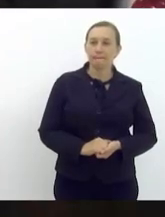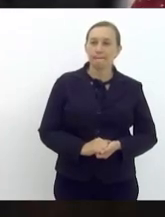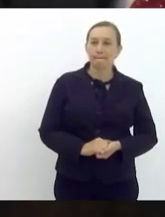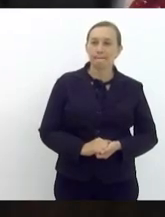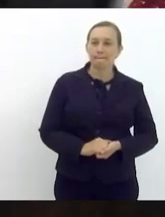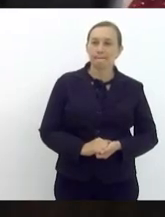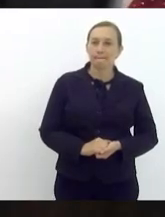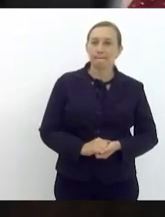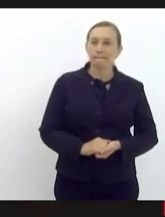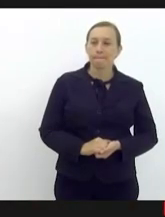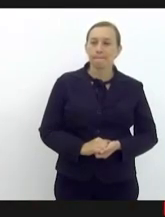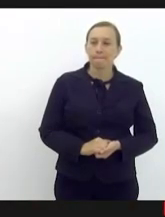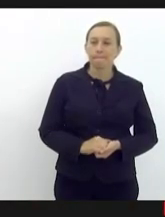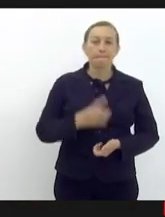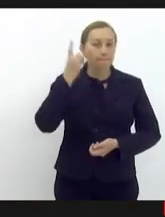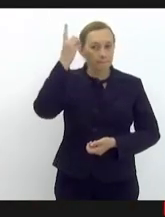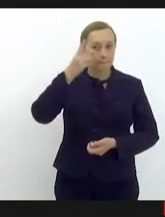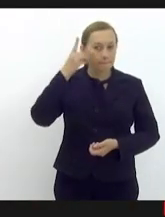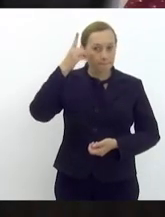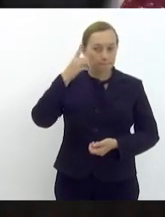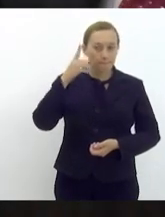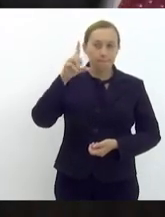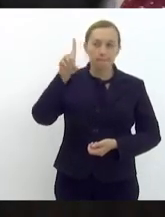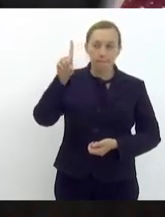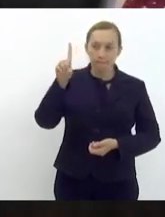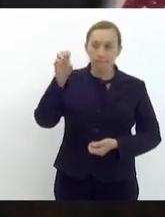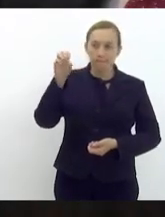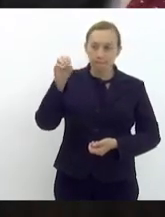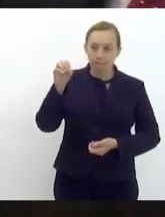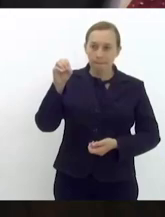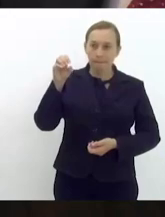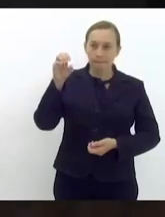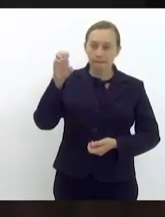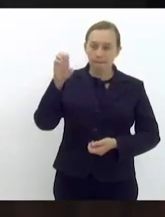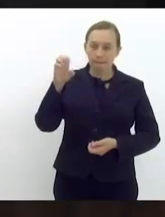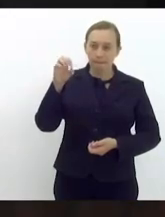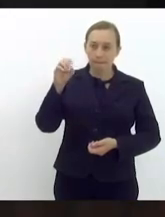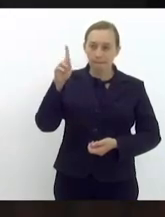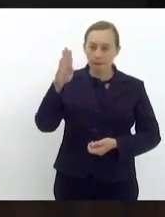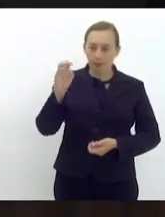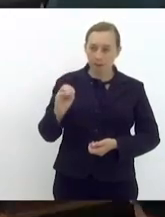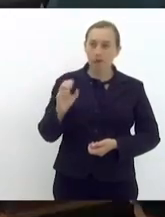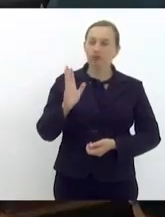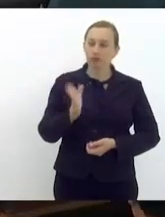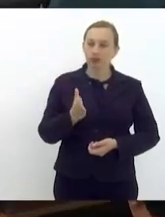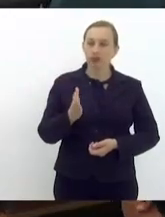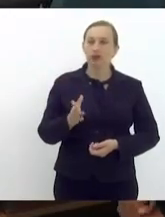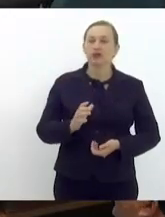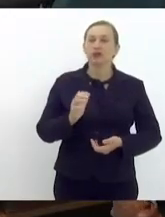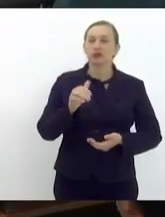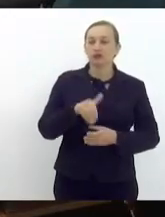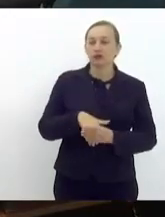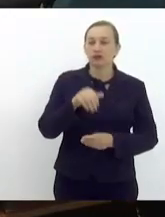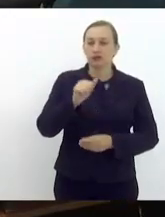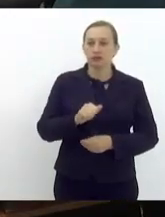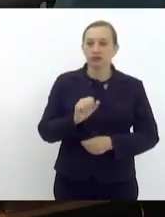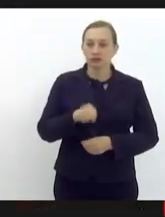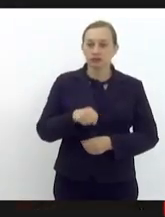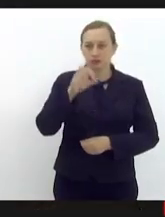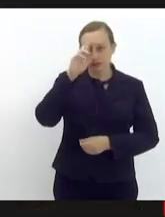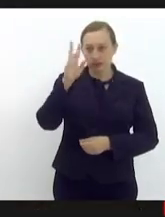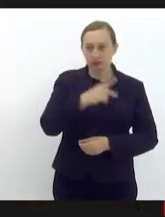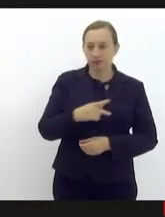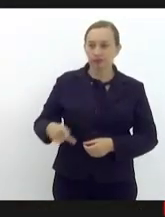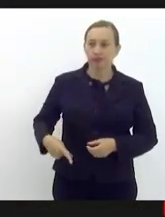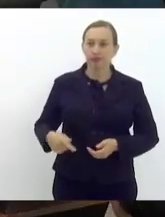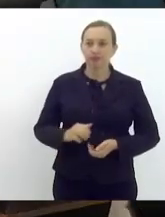Deputado. Obrigado, presidente. Doutor Deodato, consignado, já, Douglas. Já consignou, Douglas. Já consignou. Voto sim, presidente. Deodato vota sim